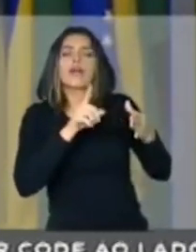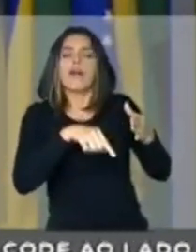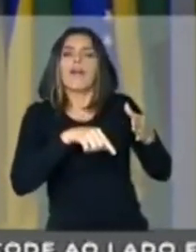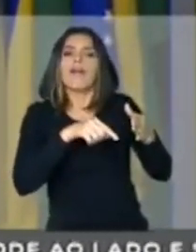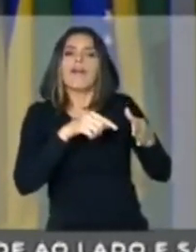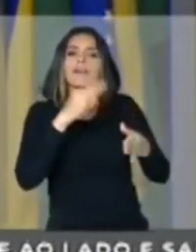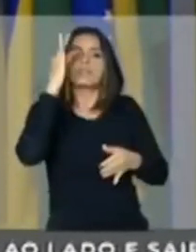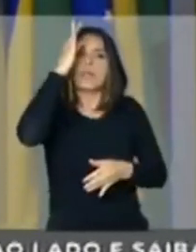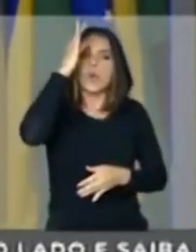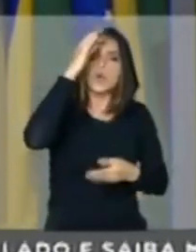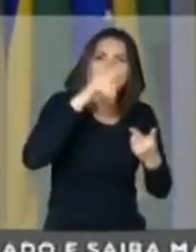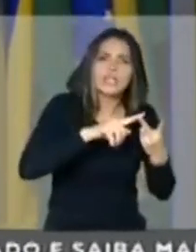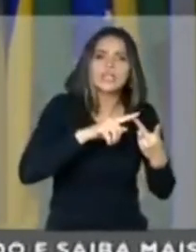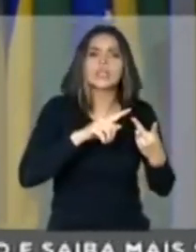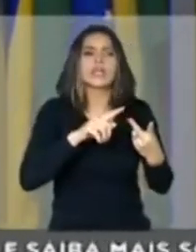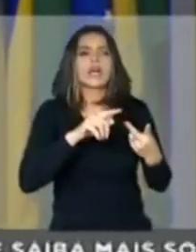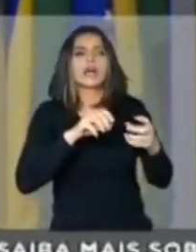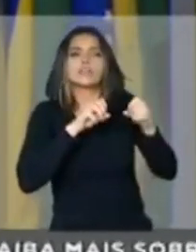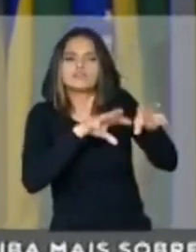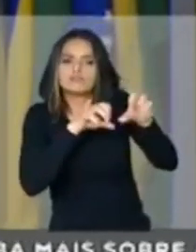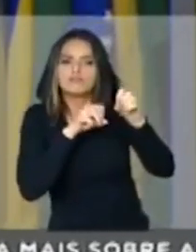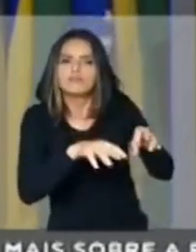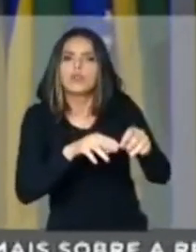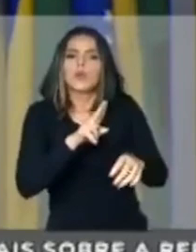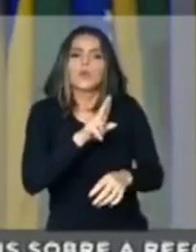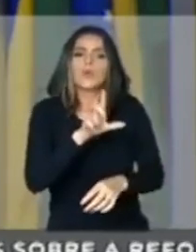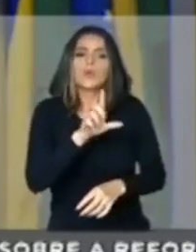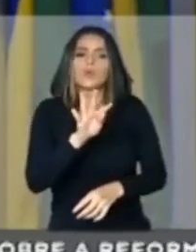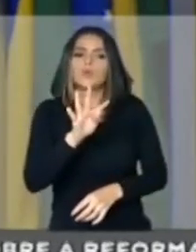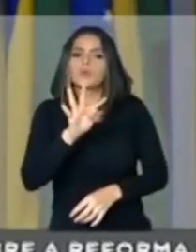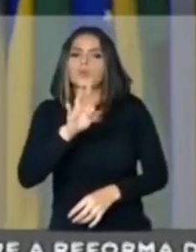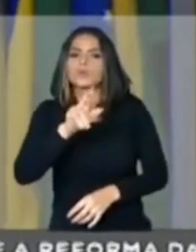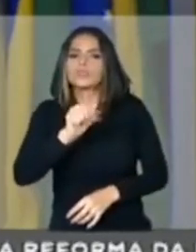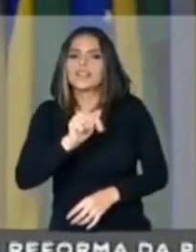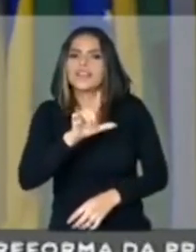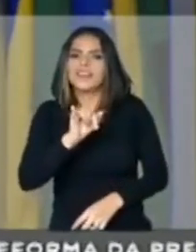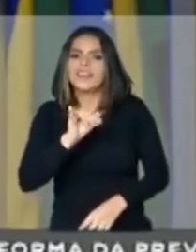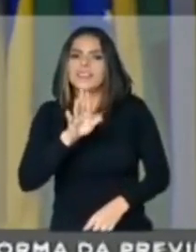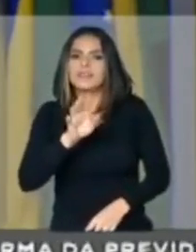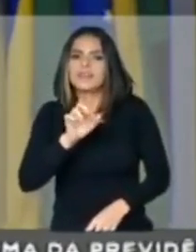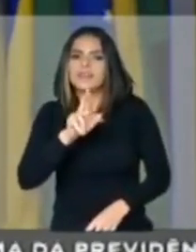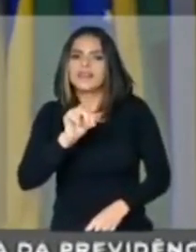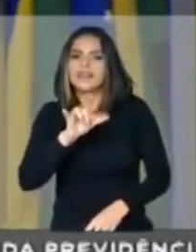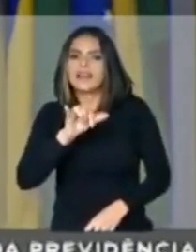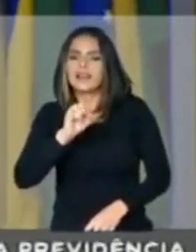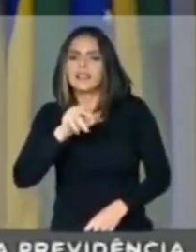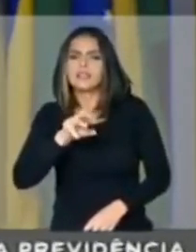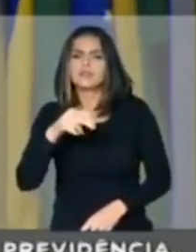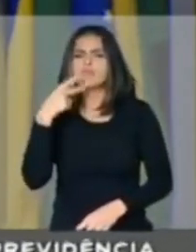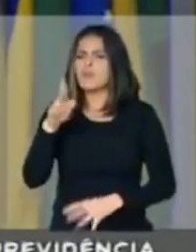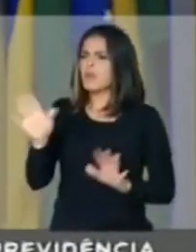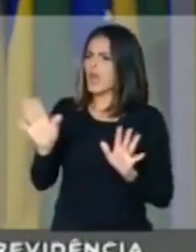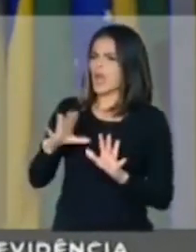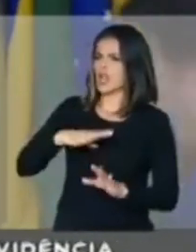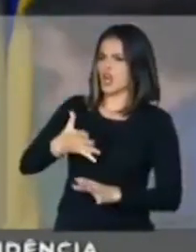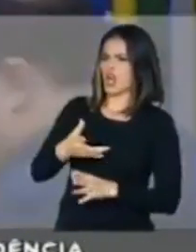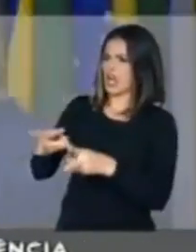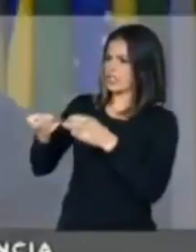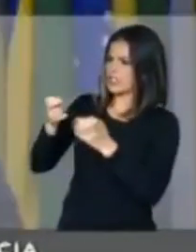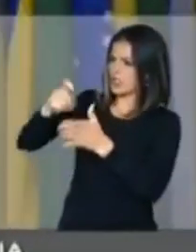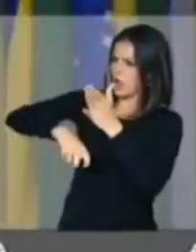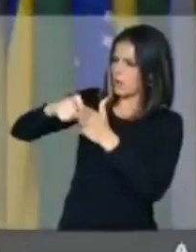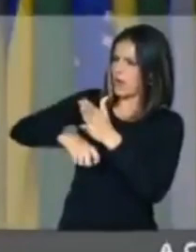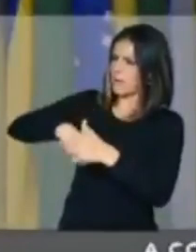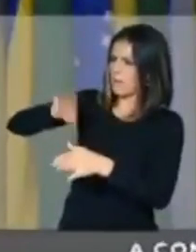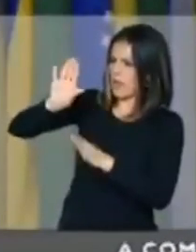economia ensinar ultraliberalismo, não tem coragem de taxar os mais ricos. Mas vale lembrar